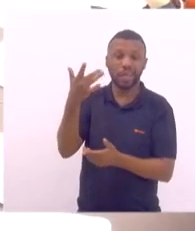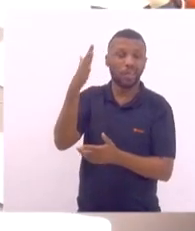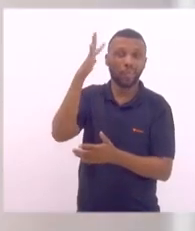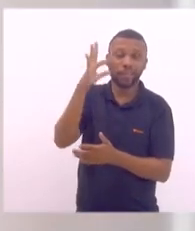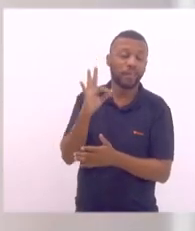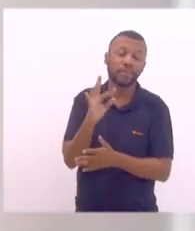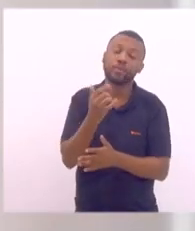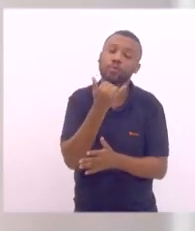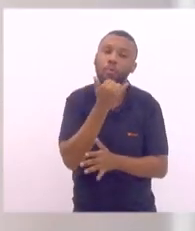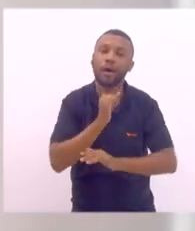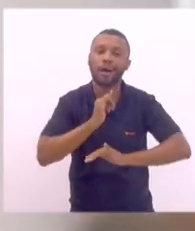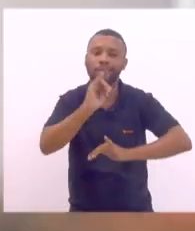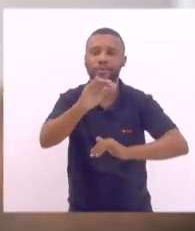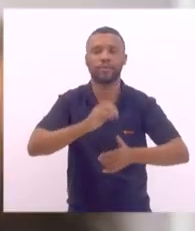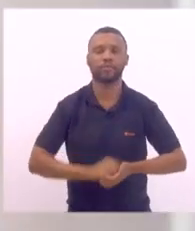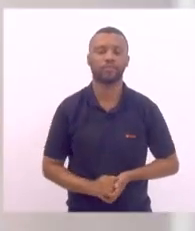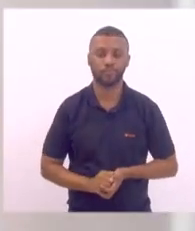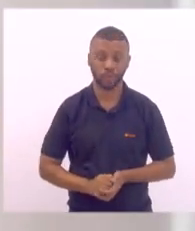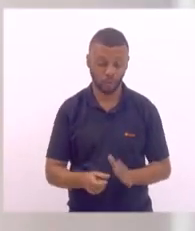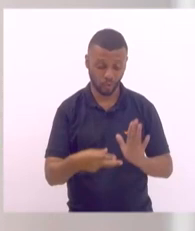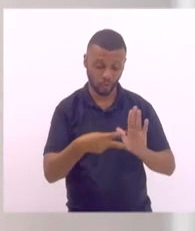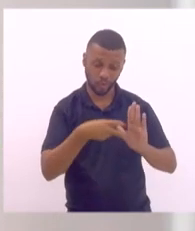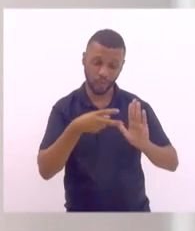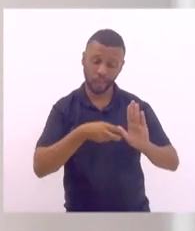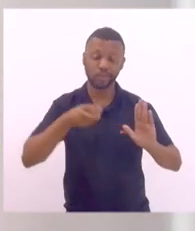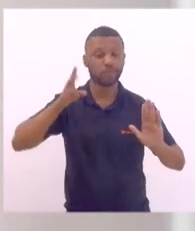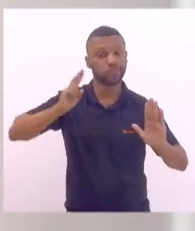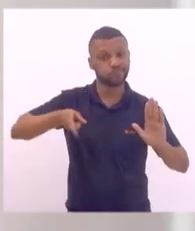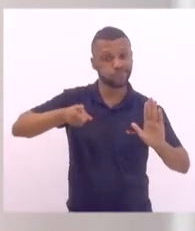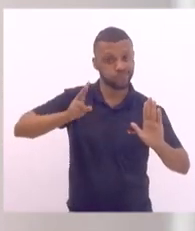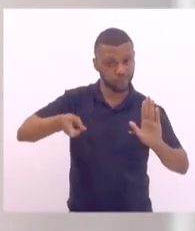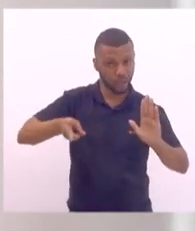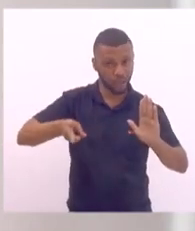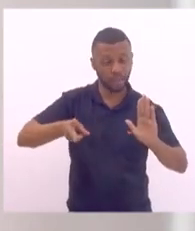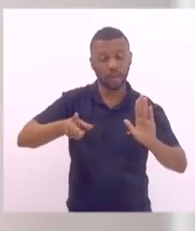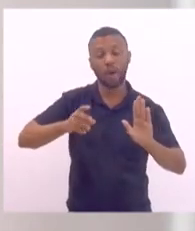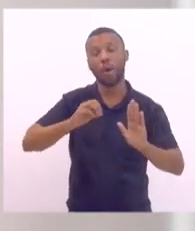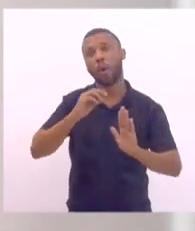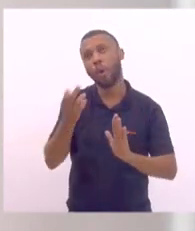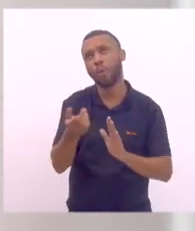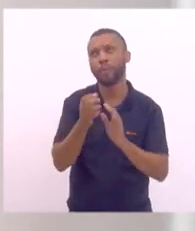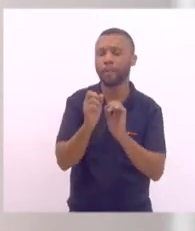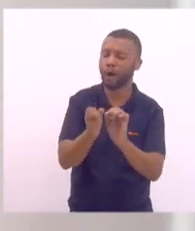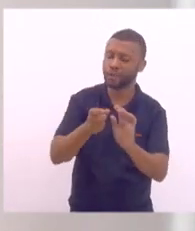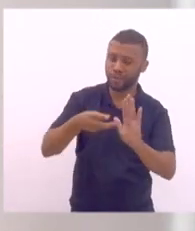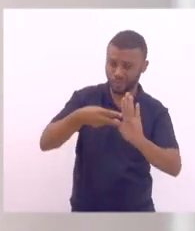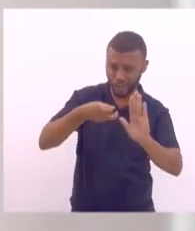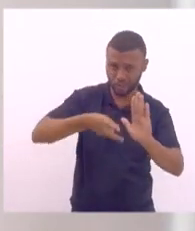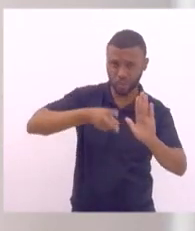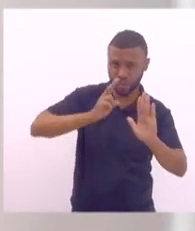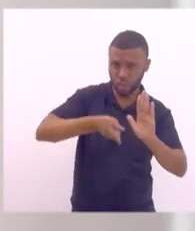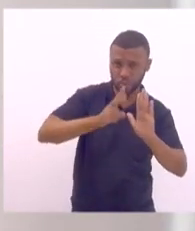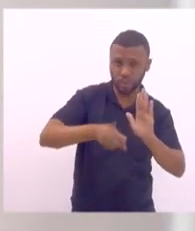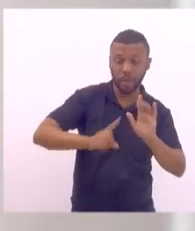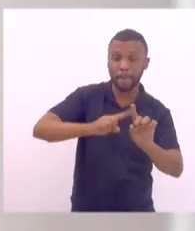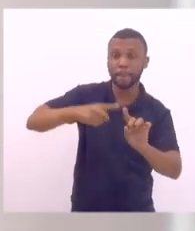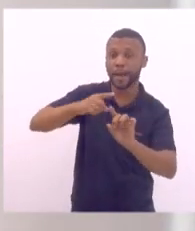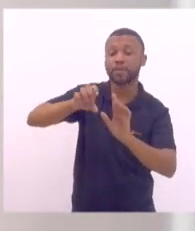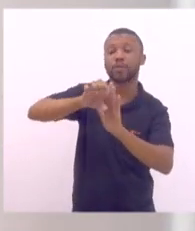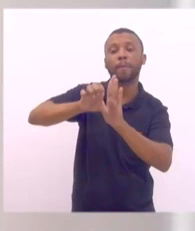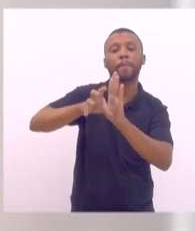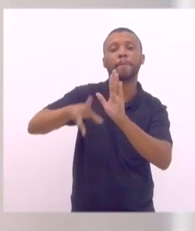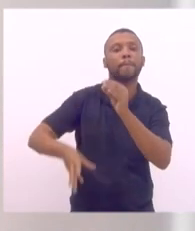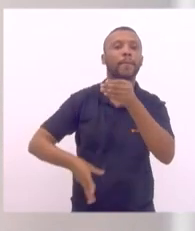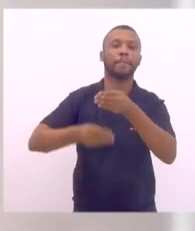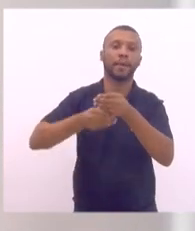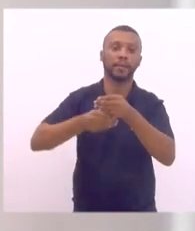mantém, ou... Mantém e faz uma emenda para valer a partir, mudando a tabela, a partir de